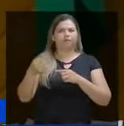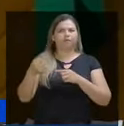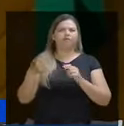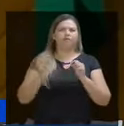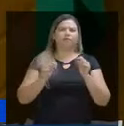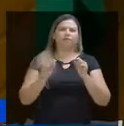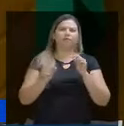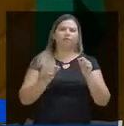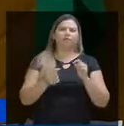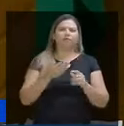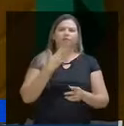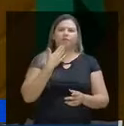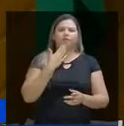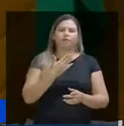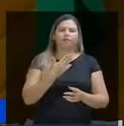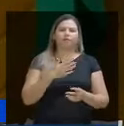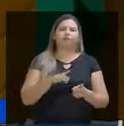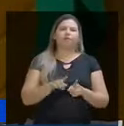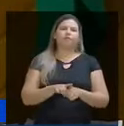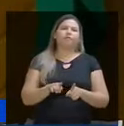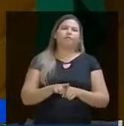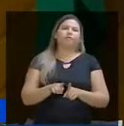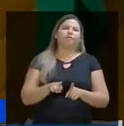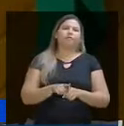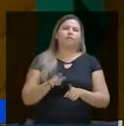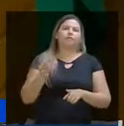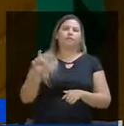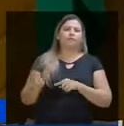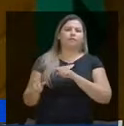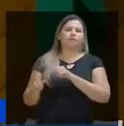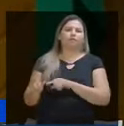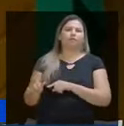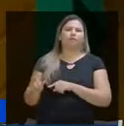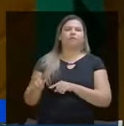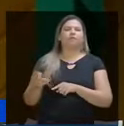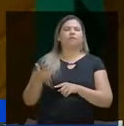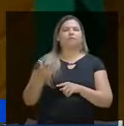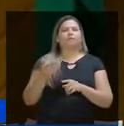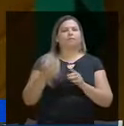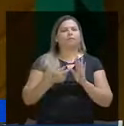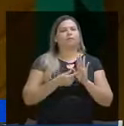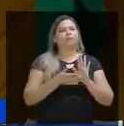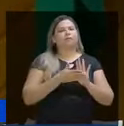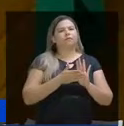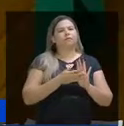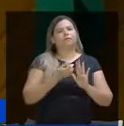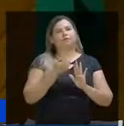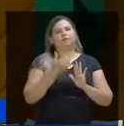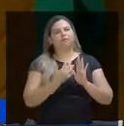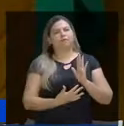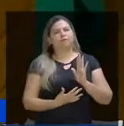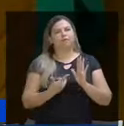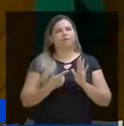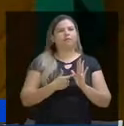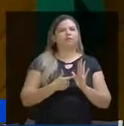que a recorrente apresenta de regularização de prestação de